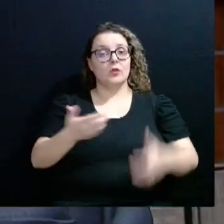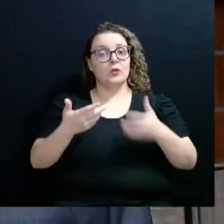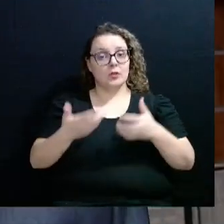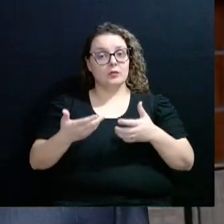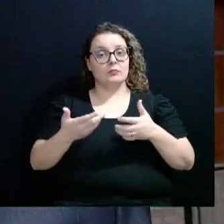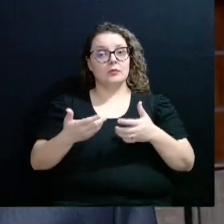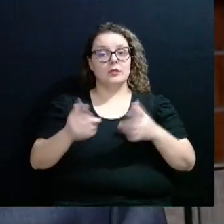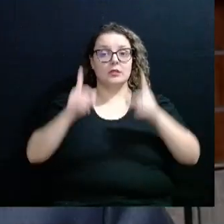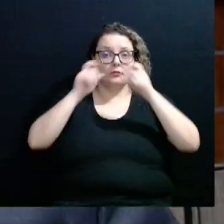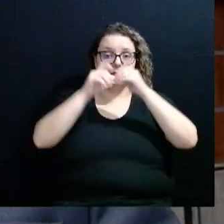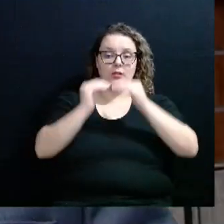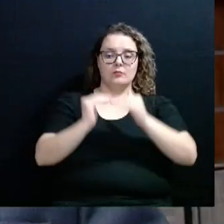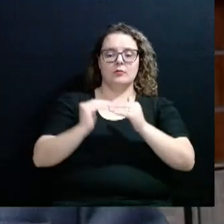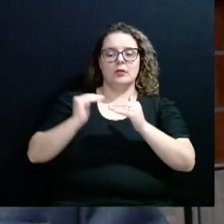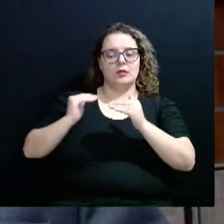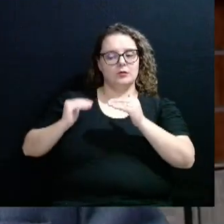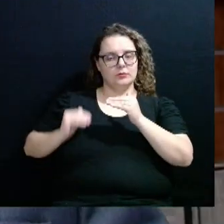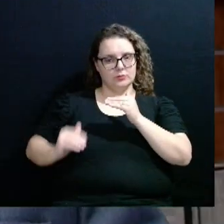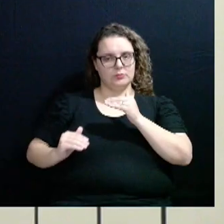dificuldade seja bem menor.